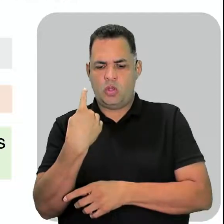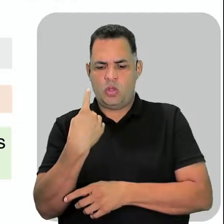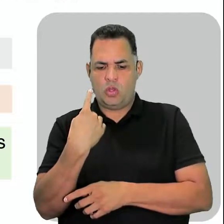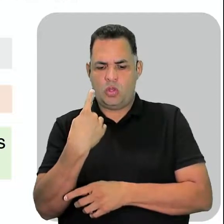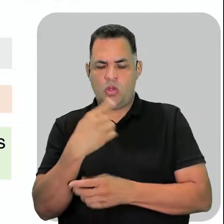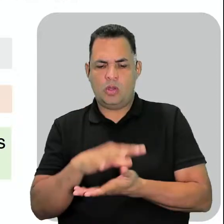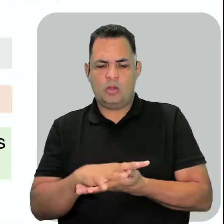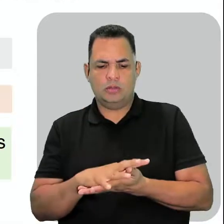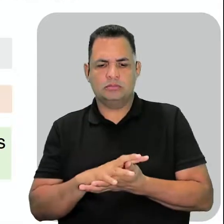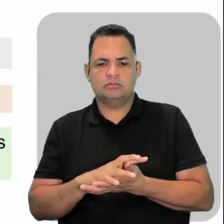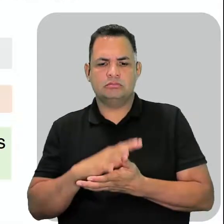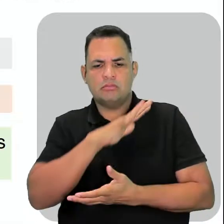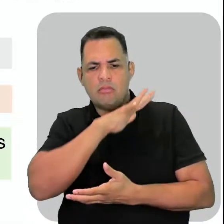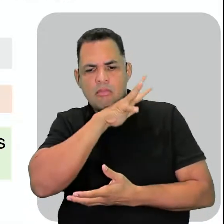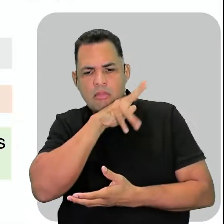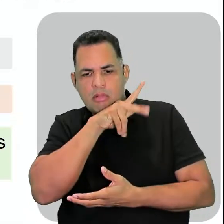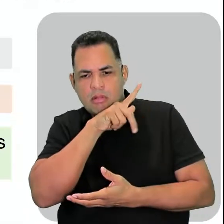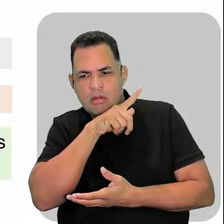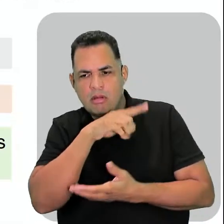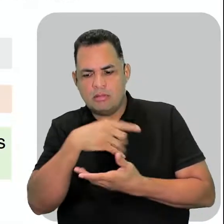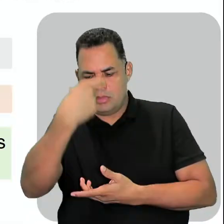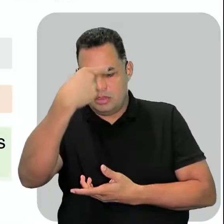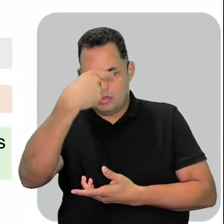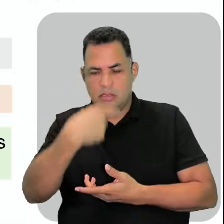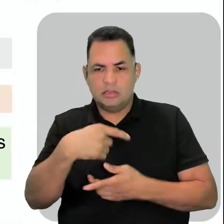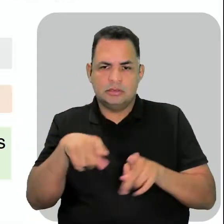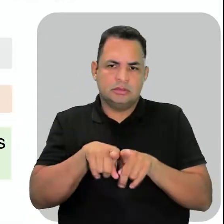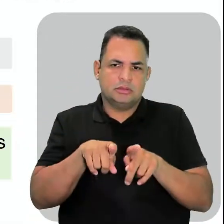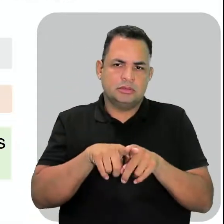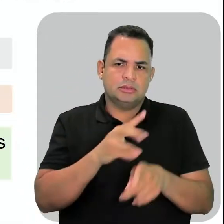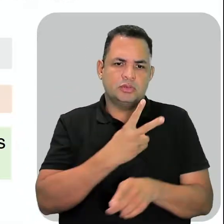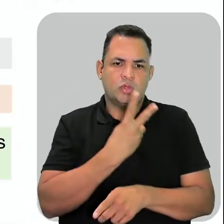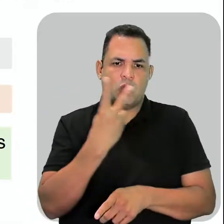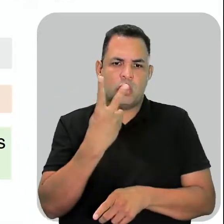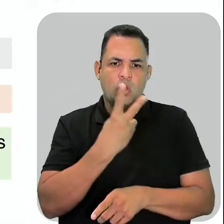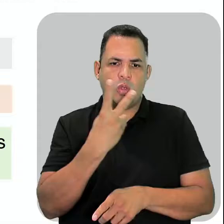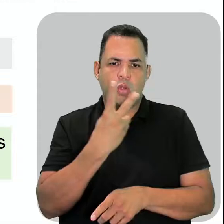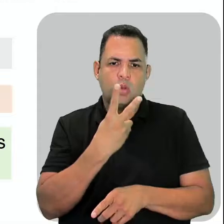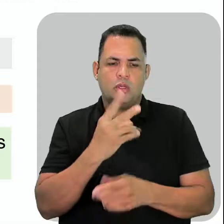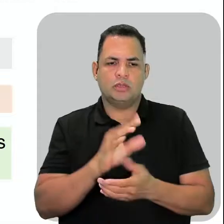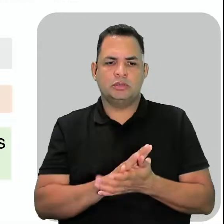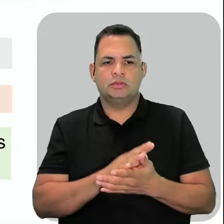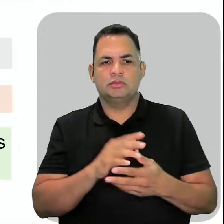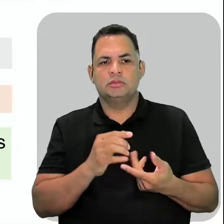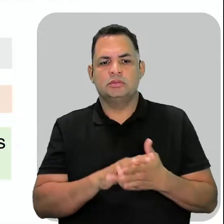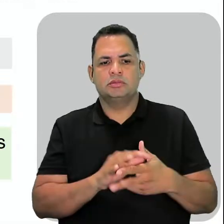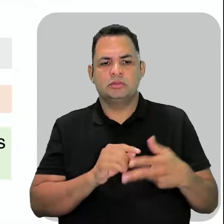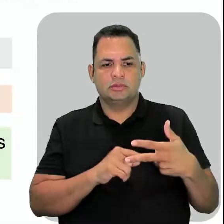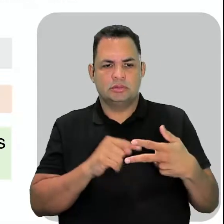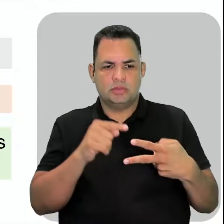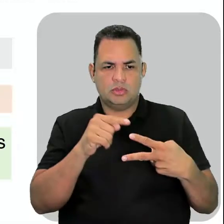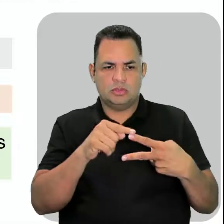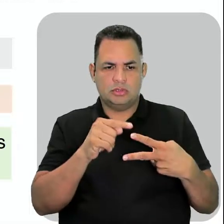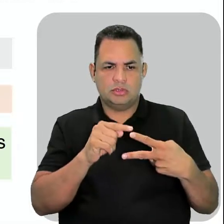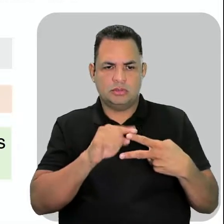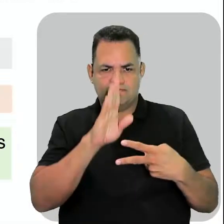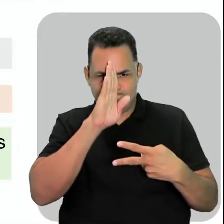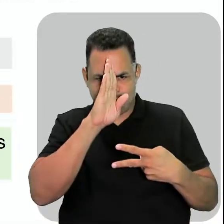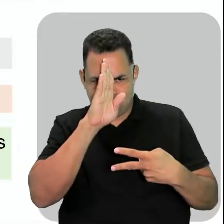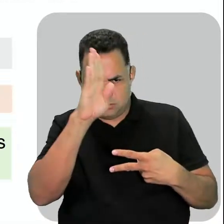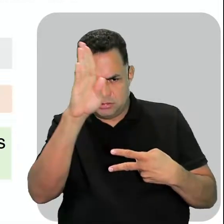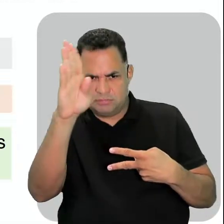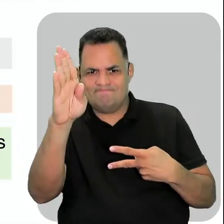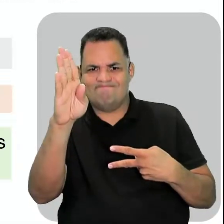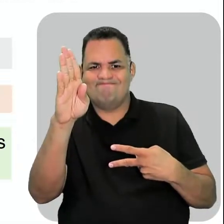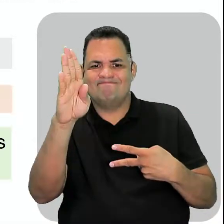os animais, a gente classifica os aminoácidos em duas categorias. Os essenciais, que são